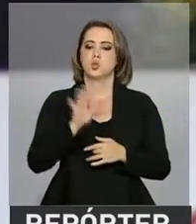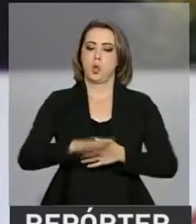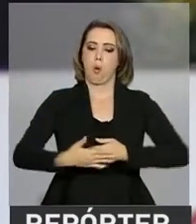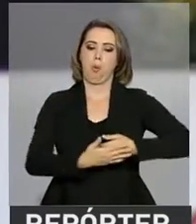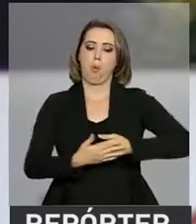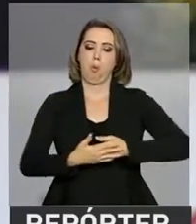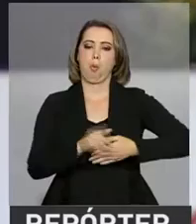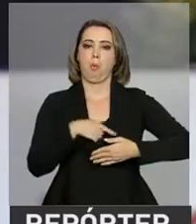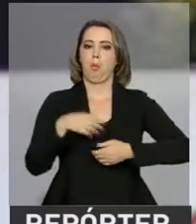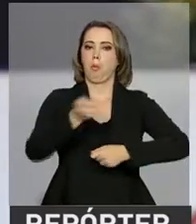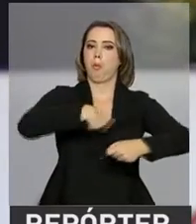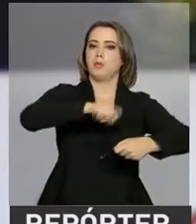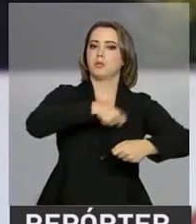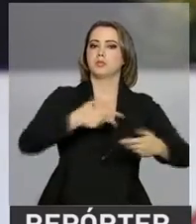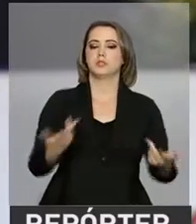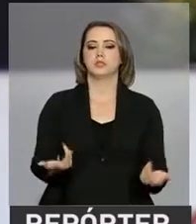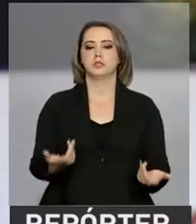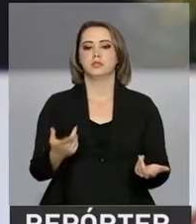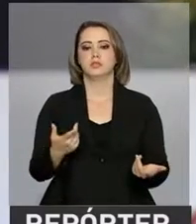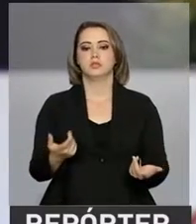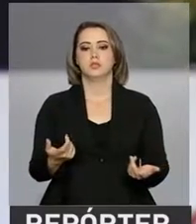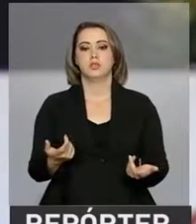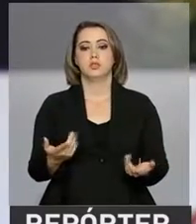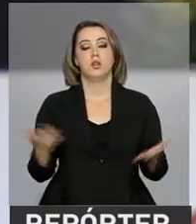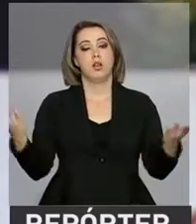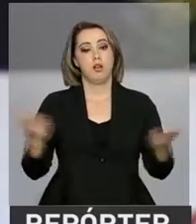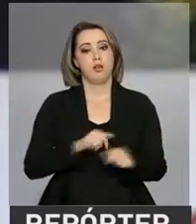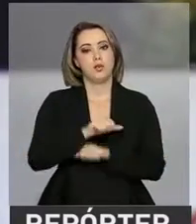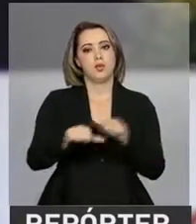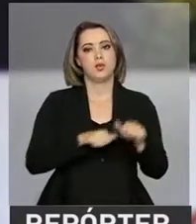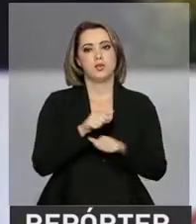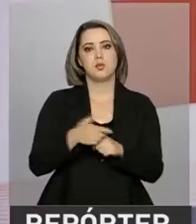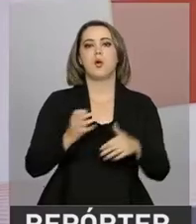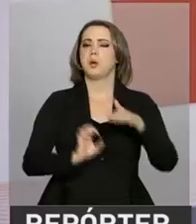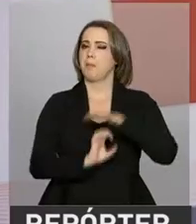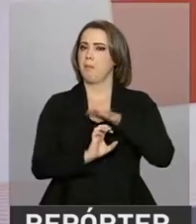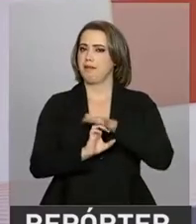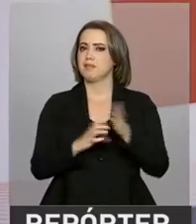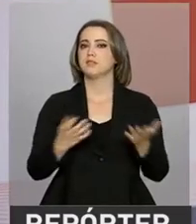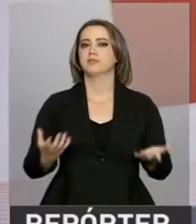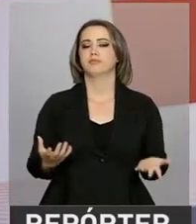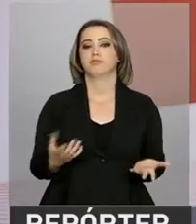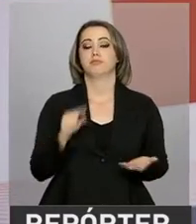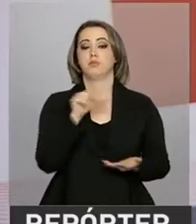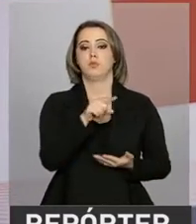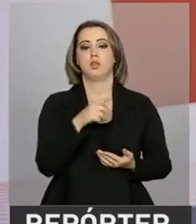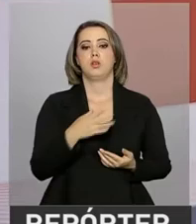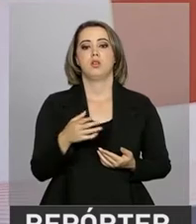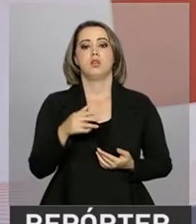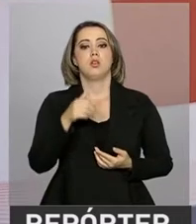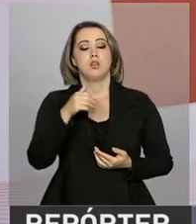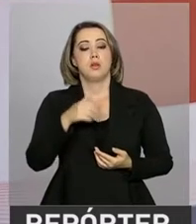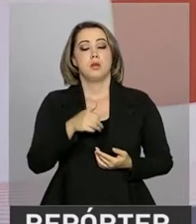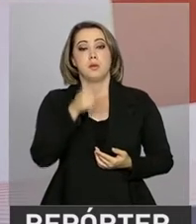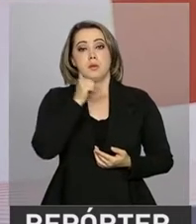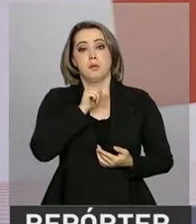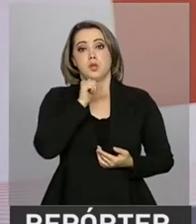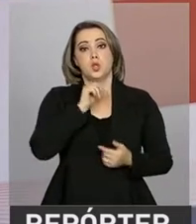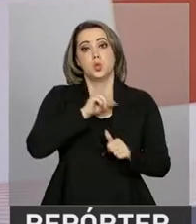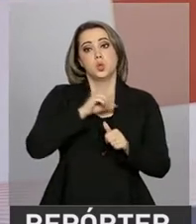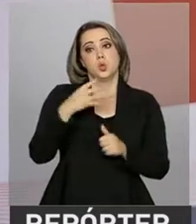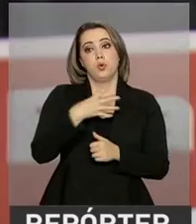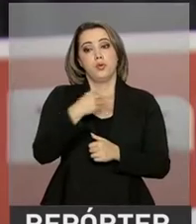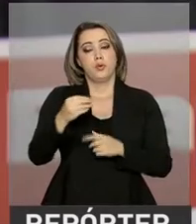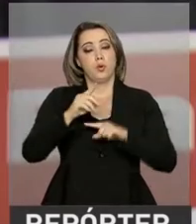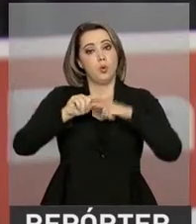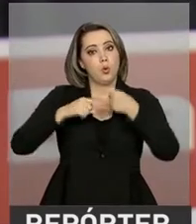e cozinhar agora empreendedora bruna de uma outra geração mas também não tem medo de se